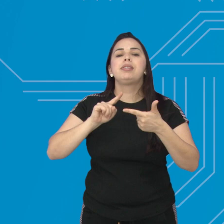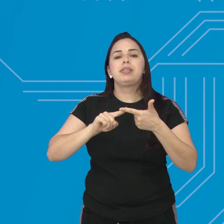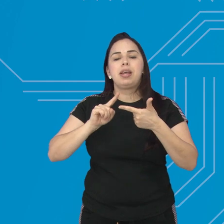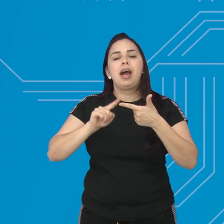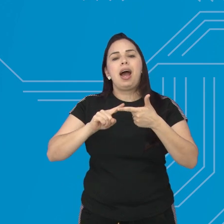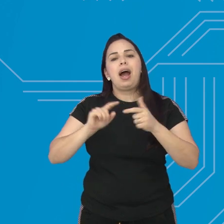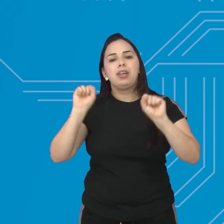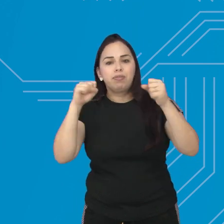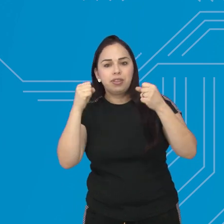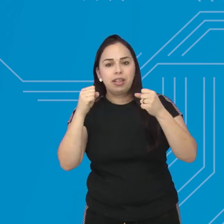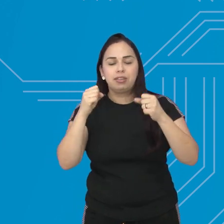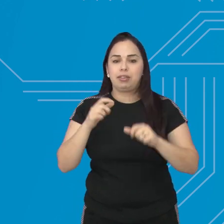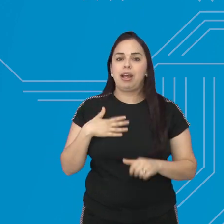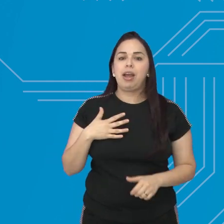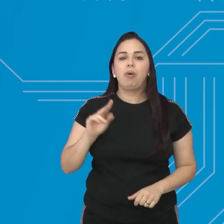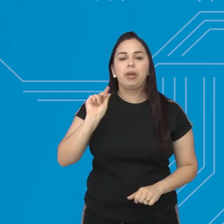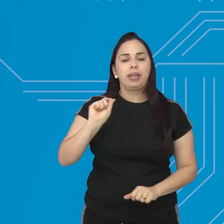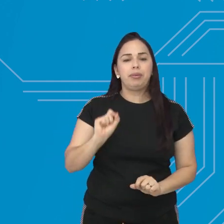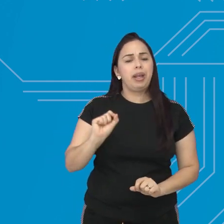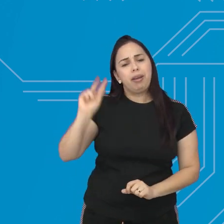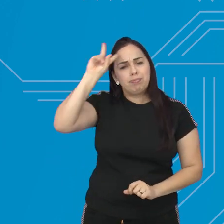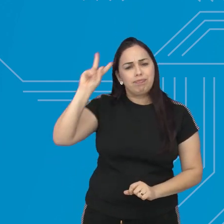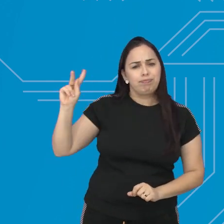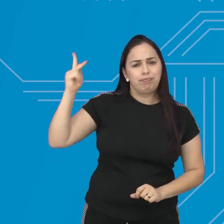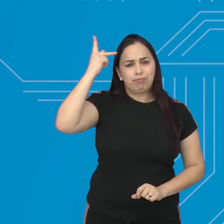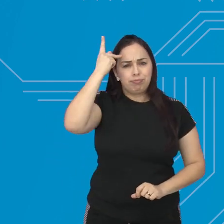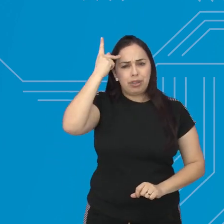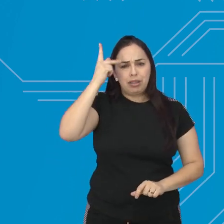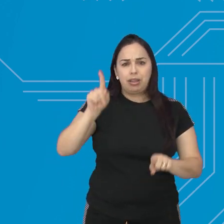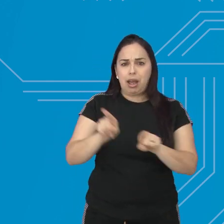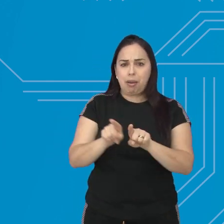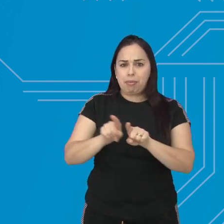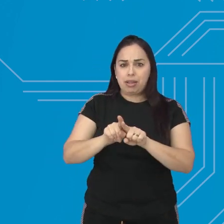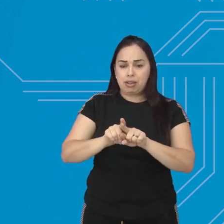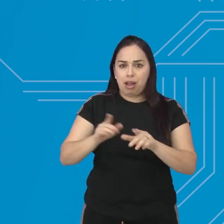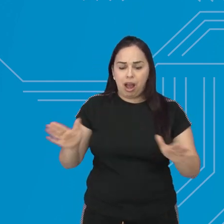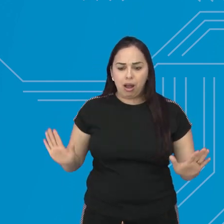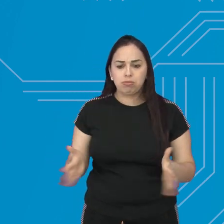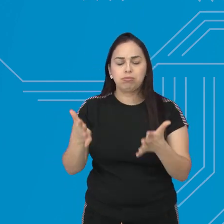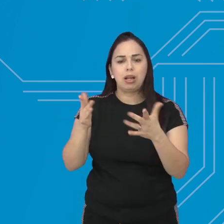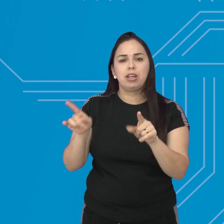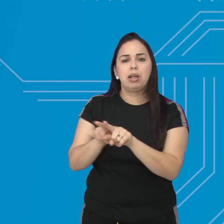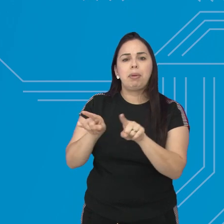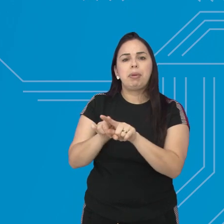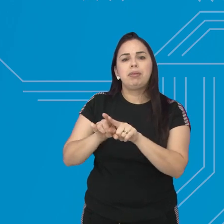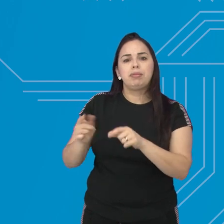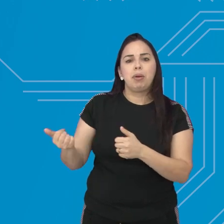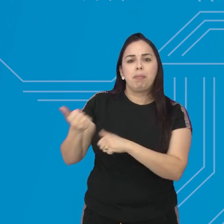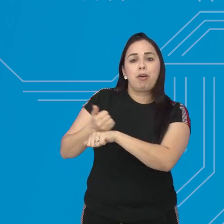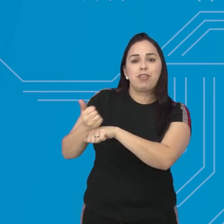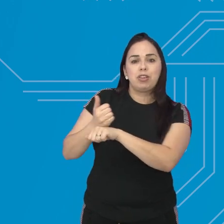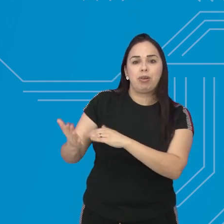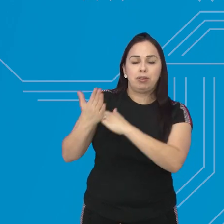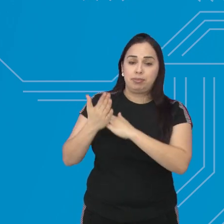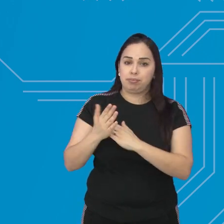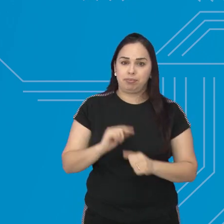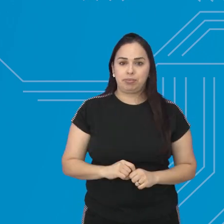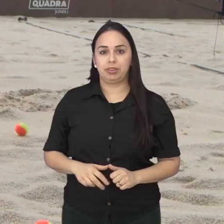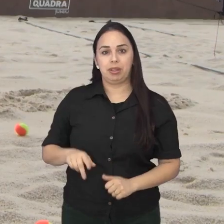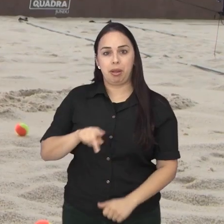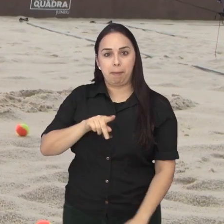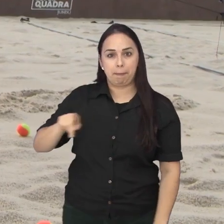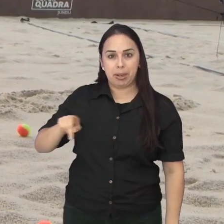praticar atividades físicas. A ideia é propor uma mudança de hábito na população, reforçando o papel de um profissional nesse